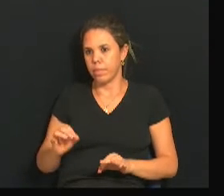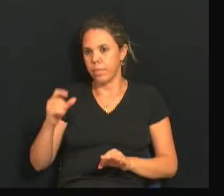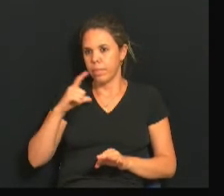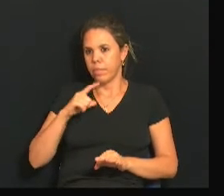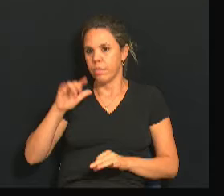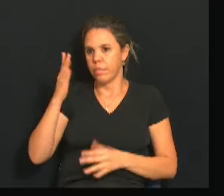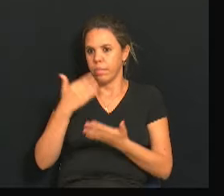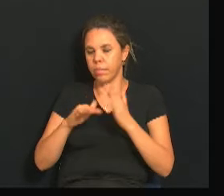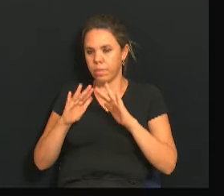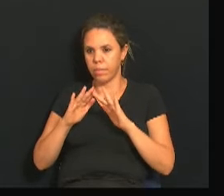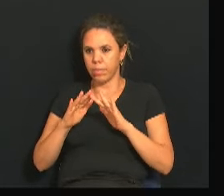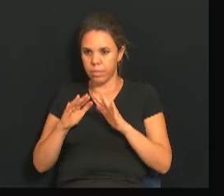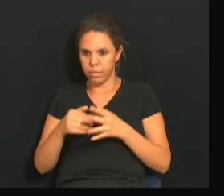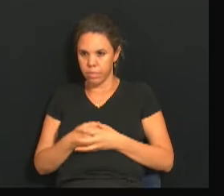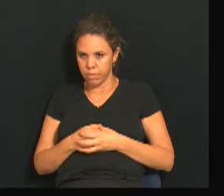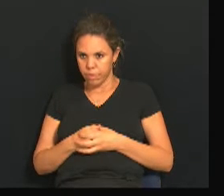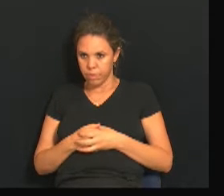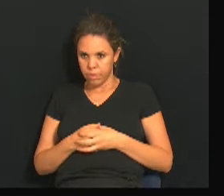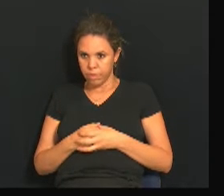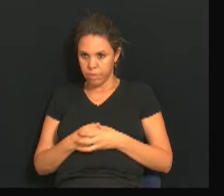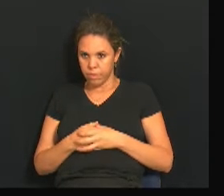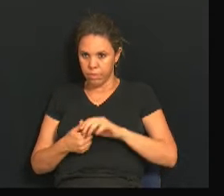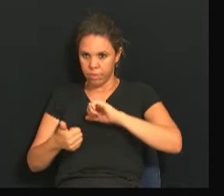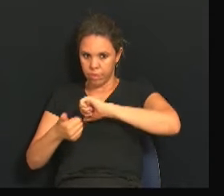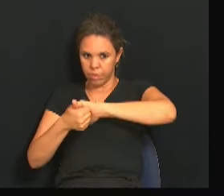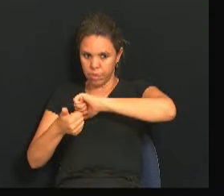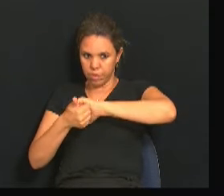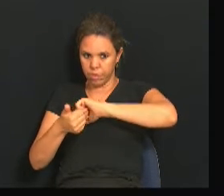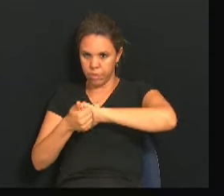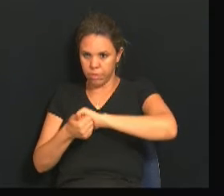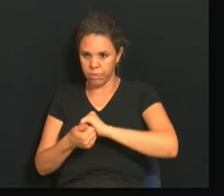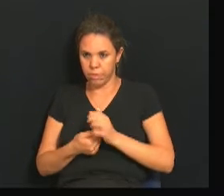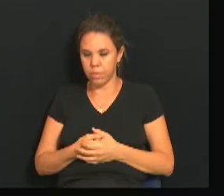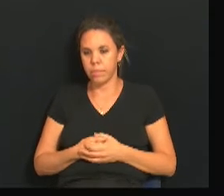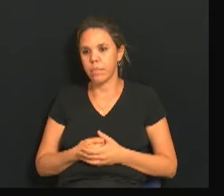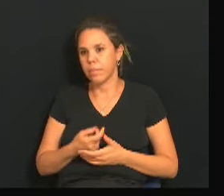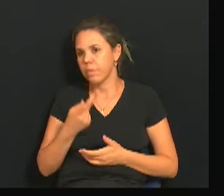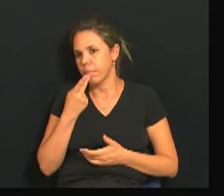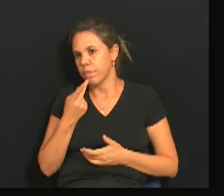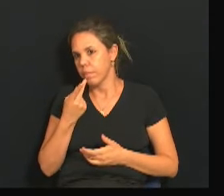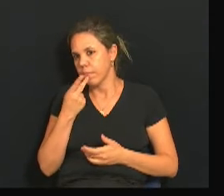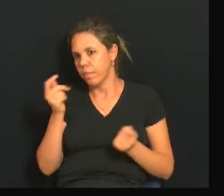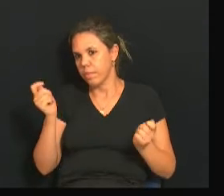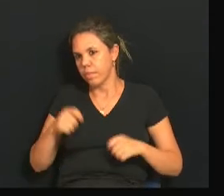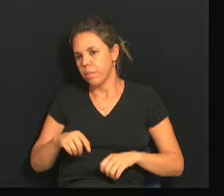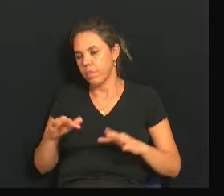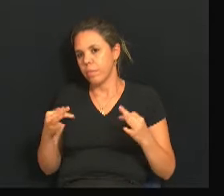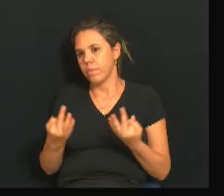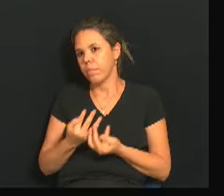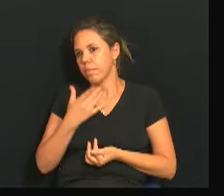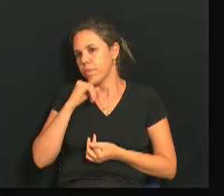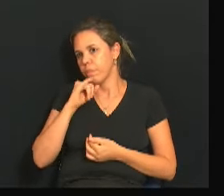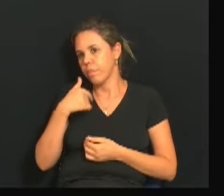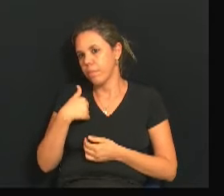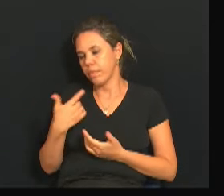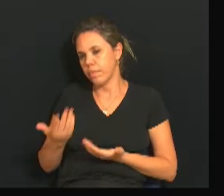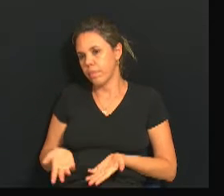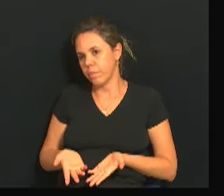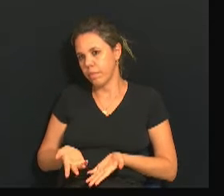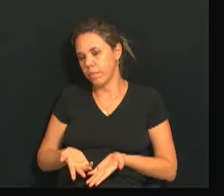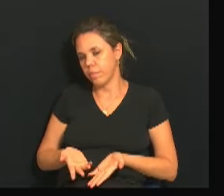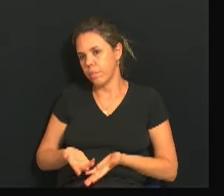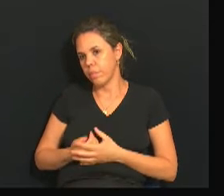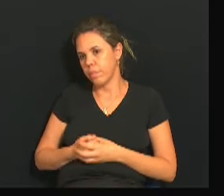escola pública de qualidade, né? E falo também da condição de pai. Tá? Como